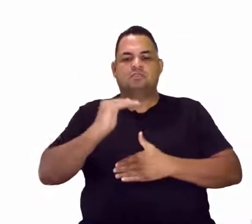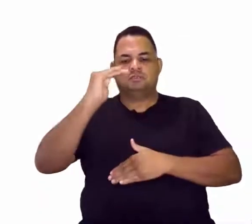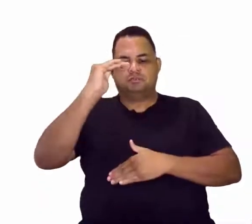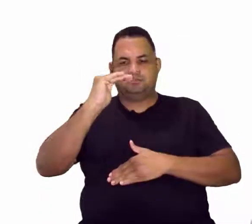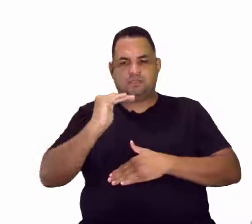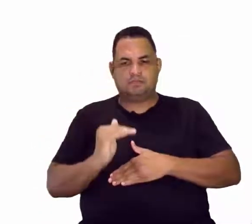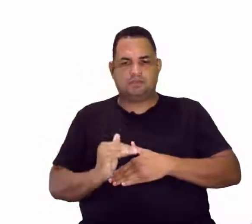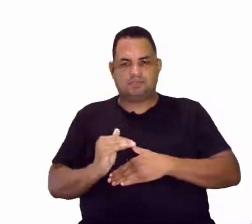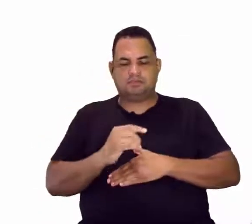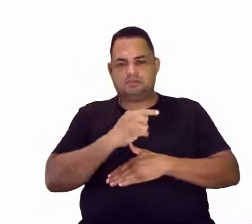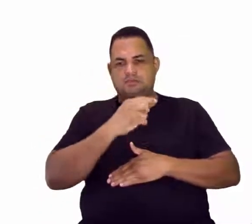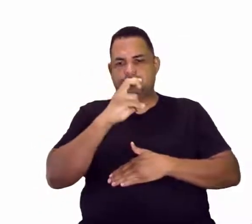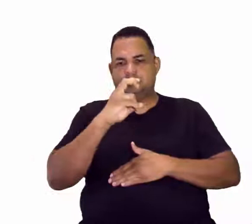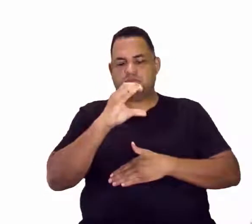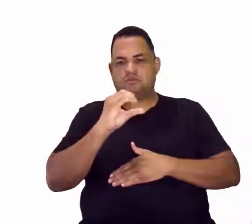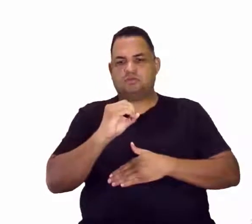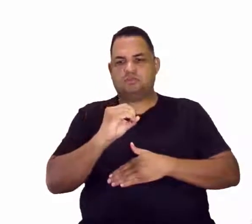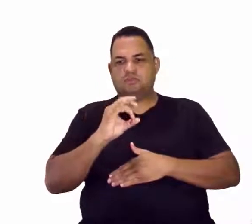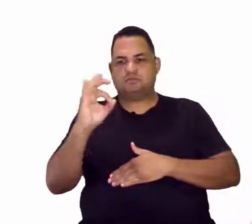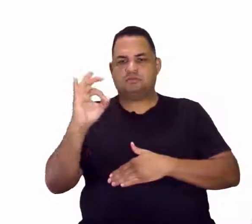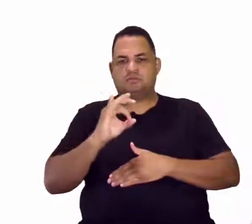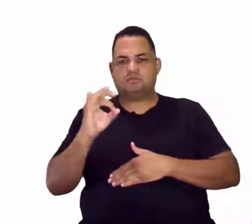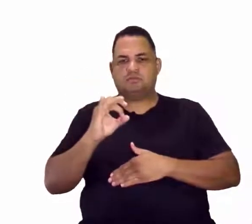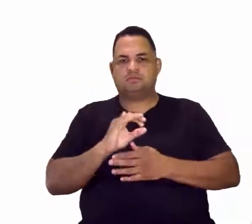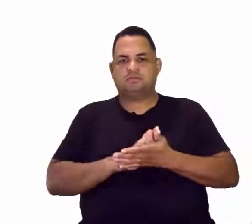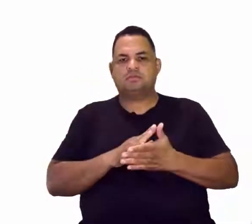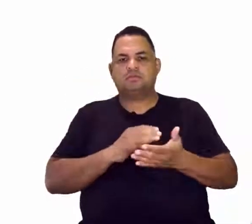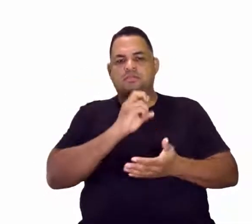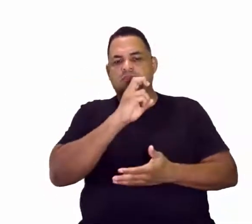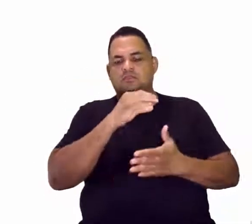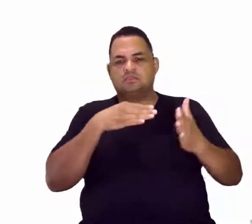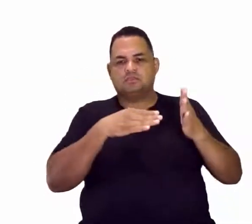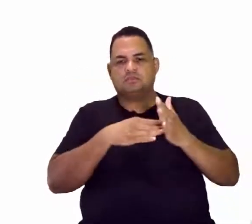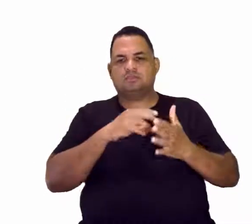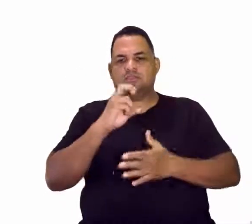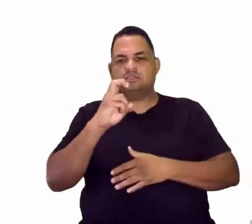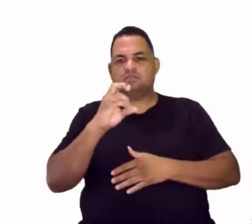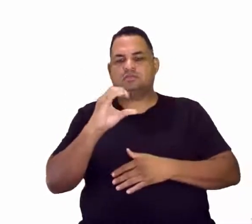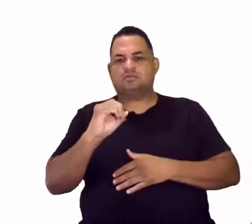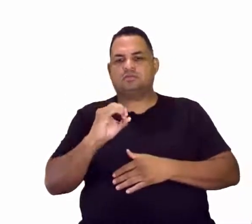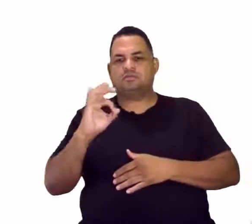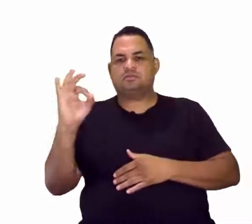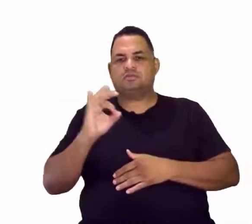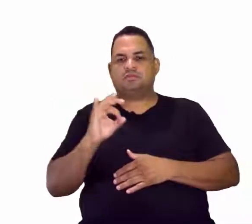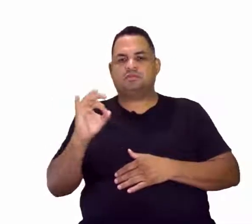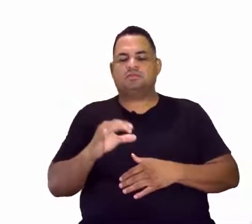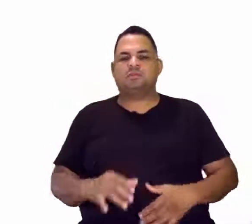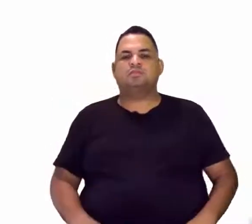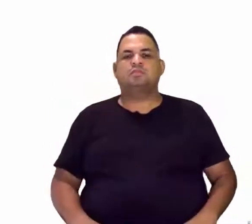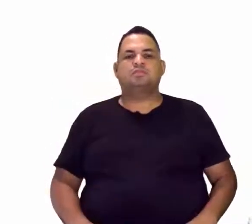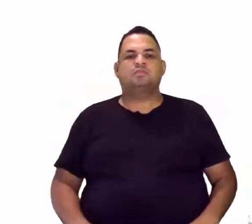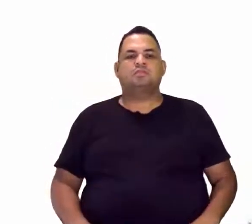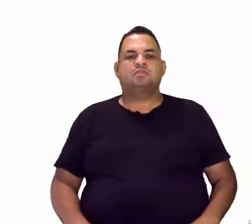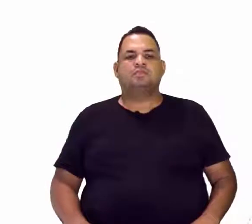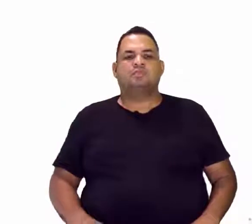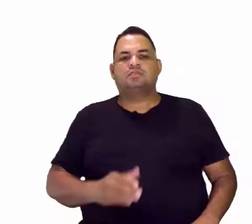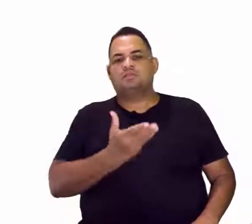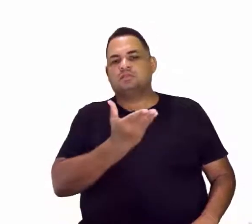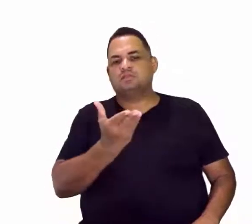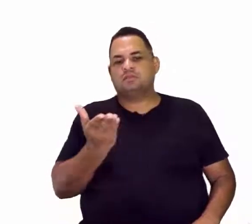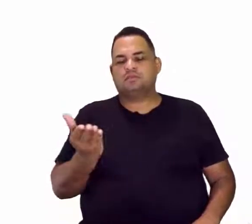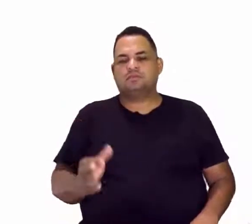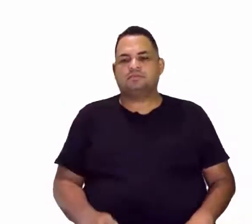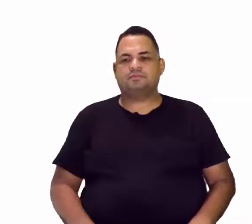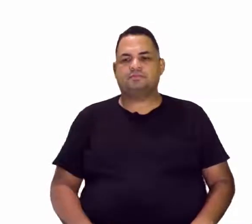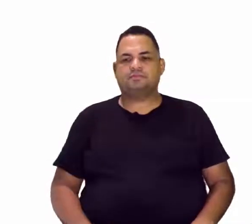que 50%. Então, vai estar entre 5% e 50%. E aí a gente tem o ácido fosfórico,